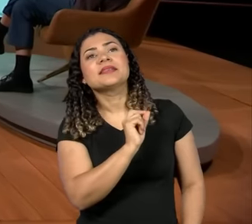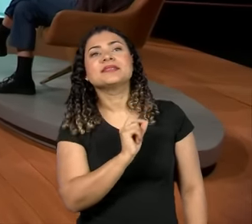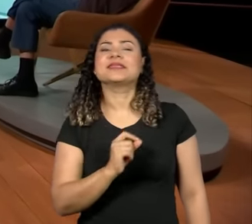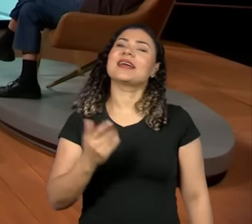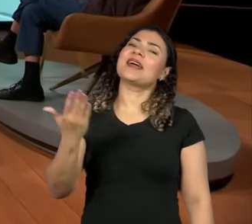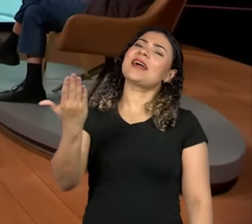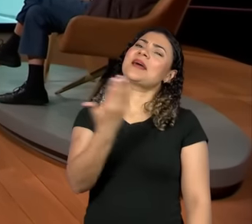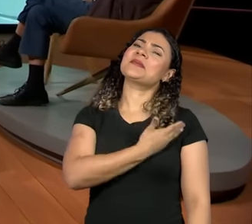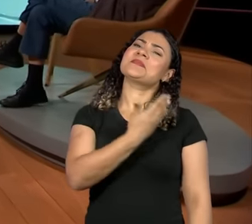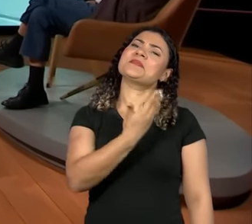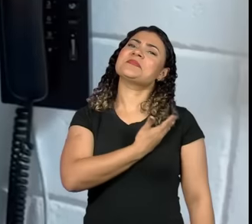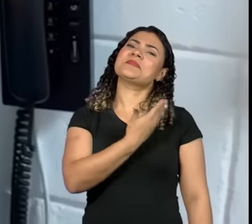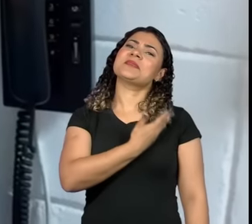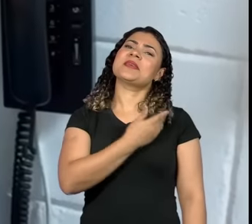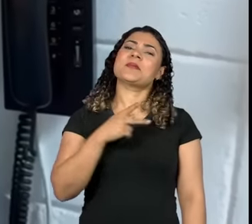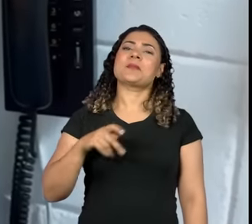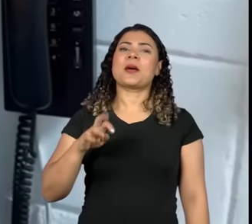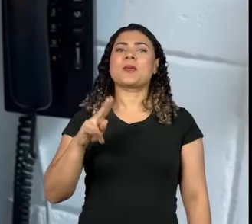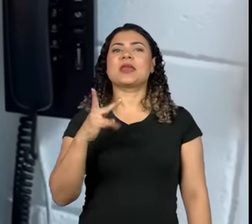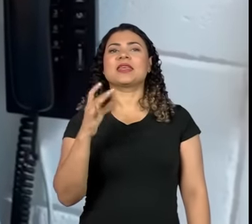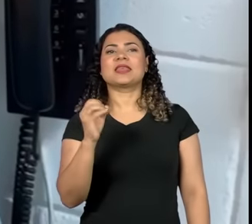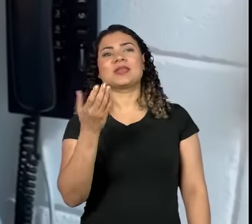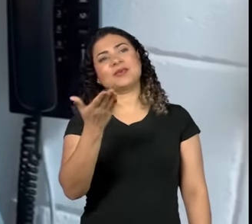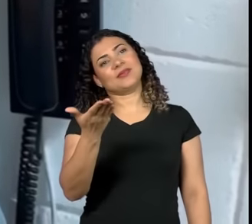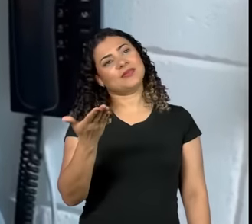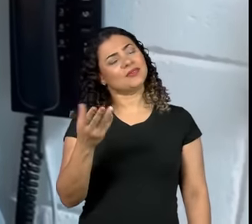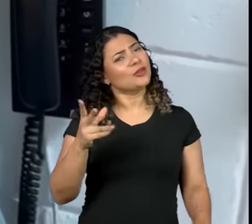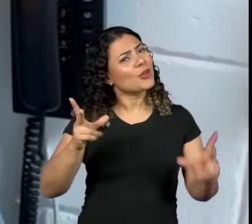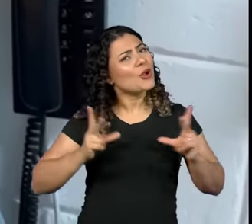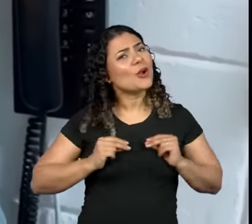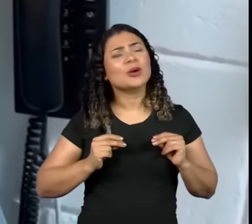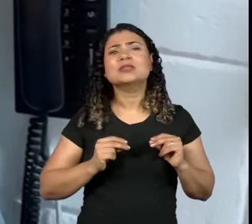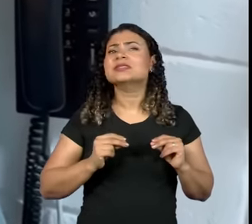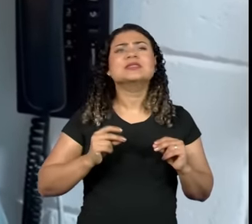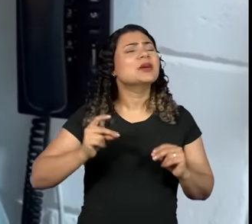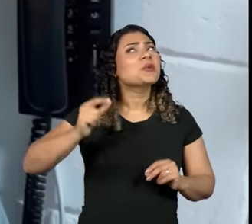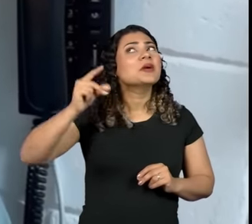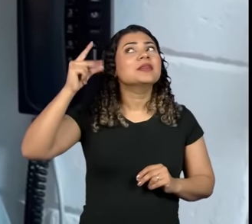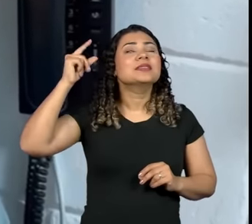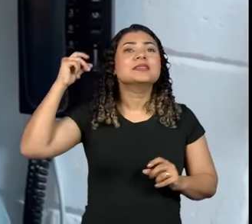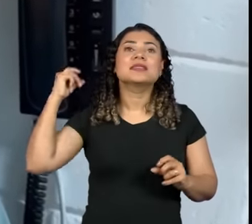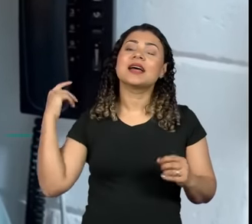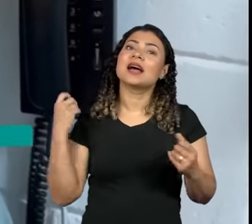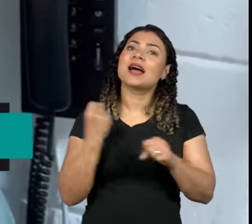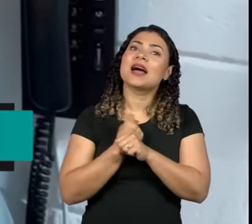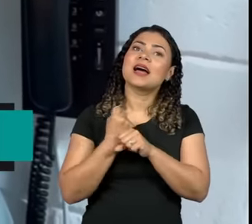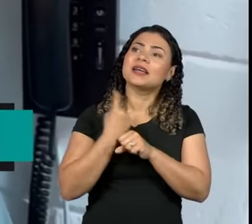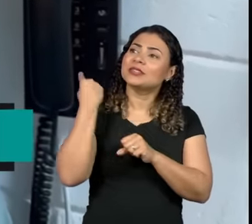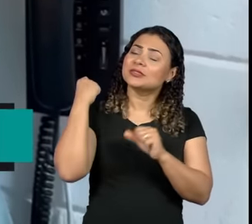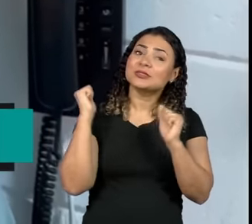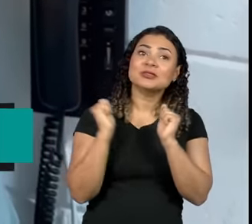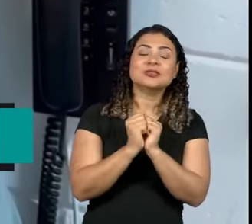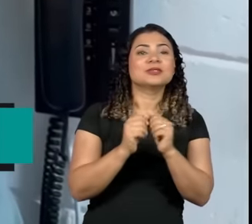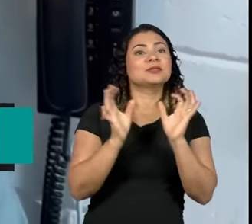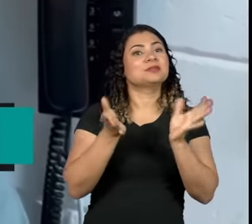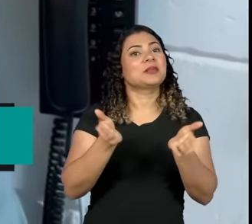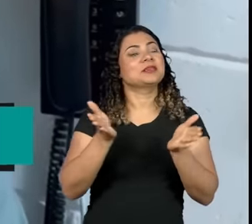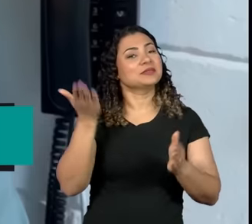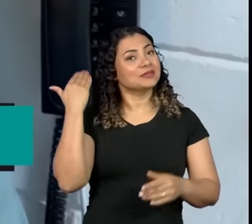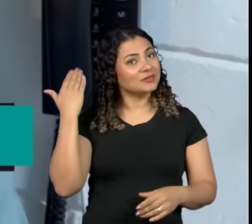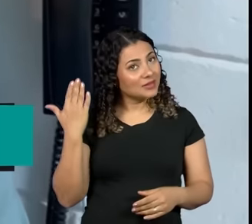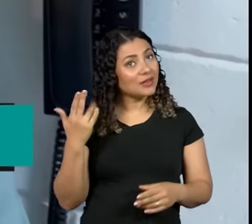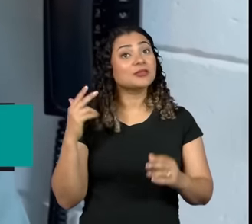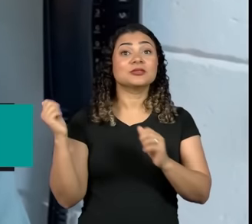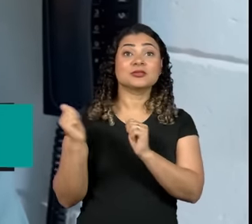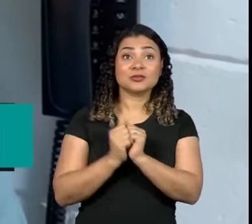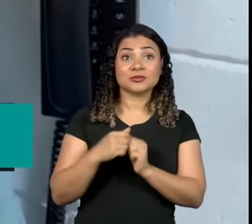Querido amigo Paulinho Figueiredo, nossa, quantos anos nos separam e quantos anos estivemos juntos, né? Viemos juntos